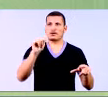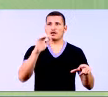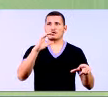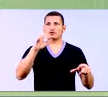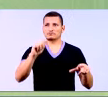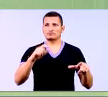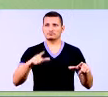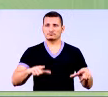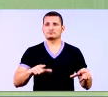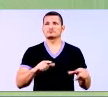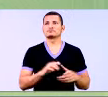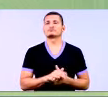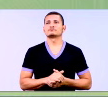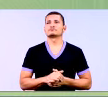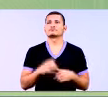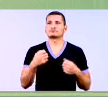compatível.